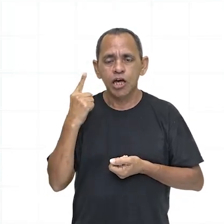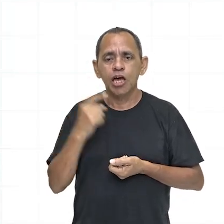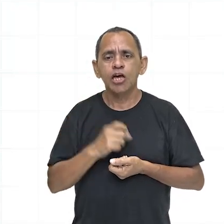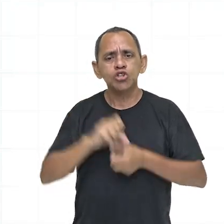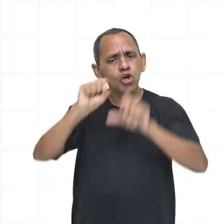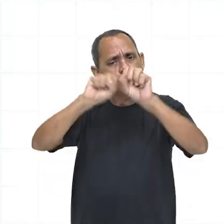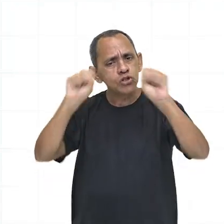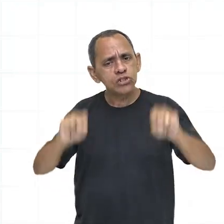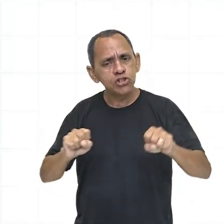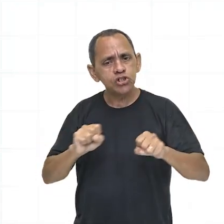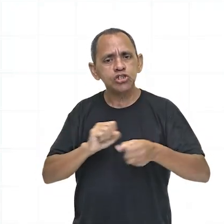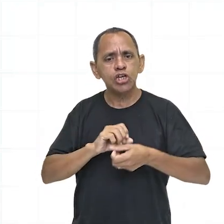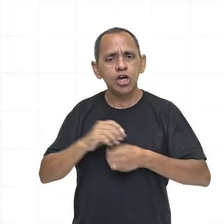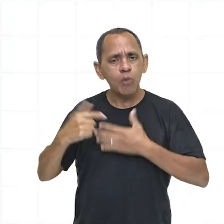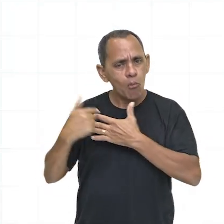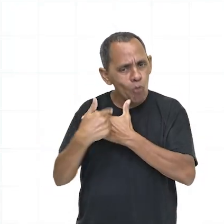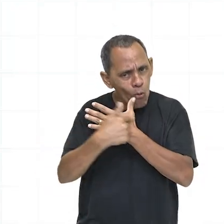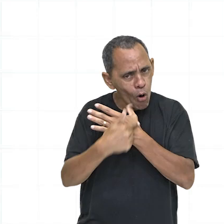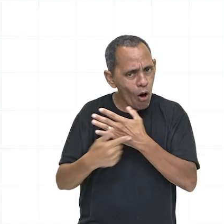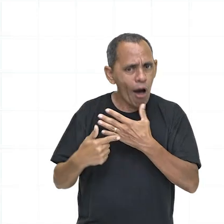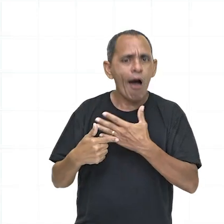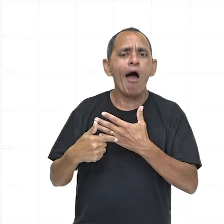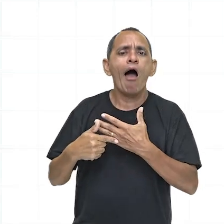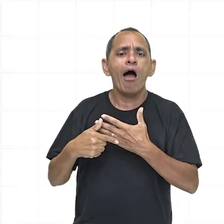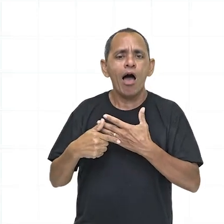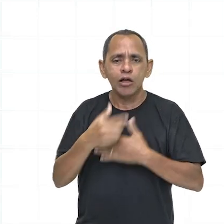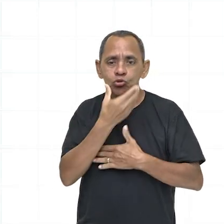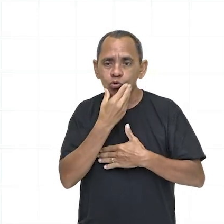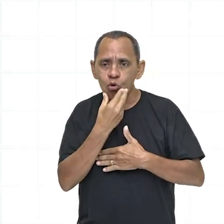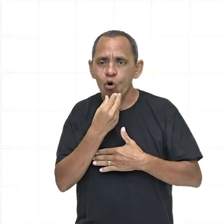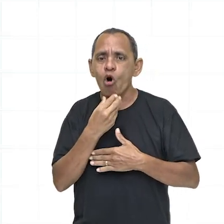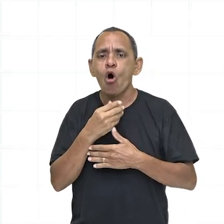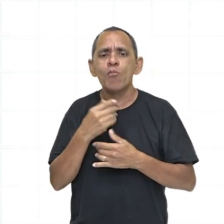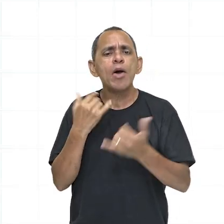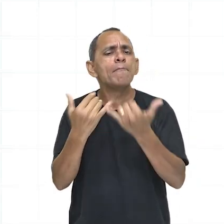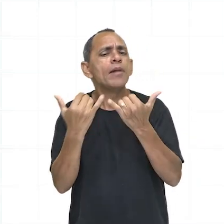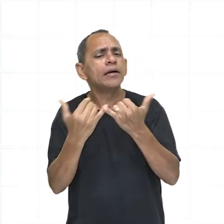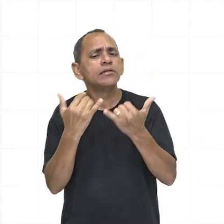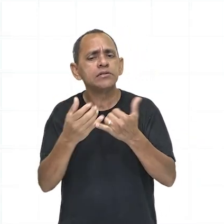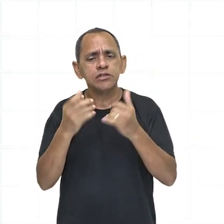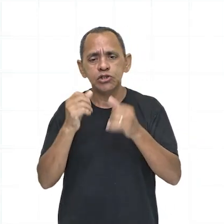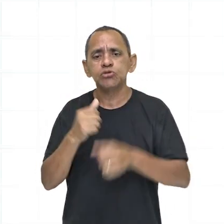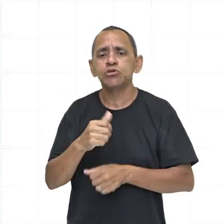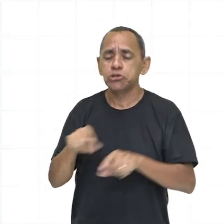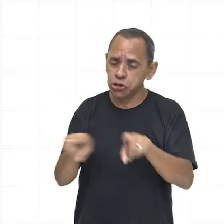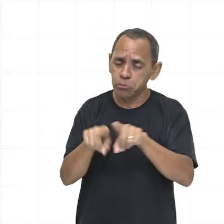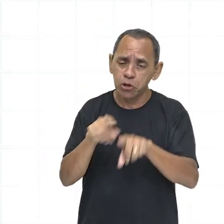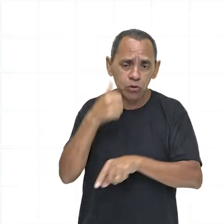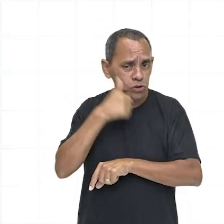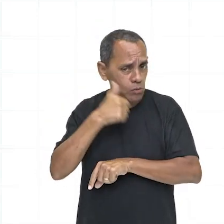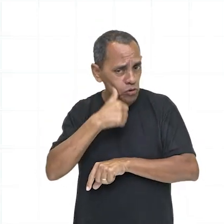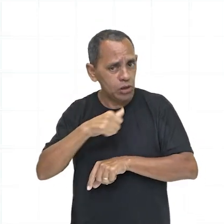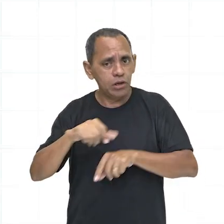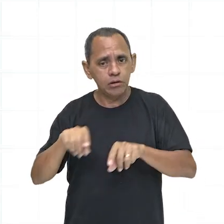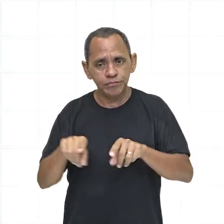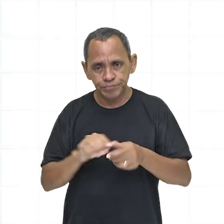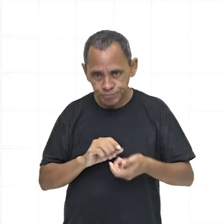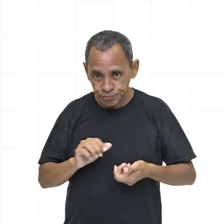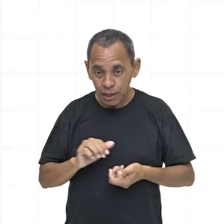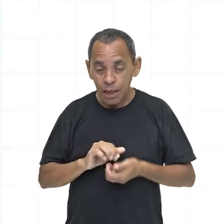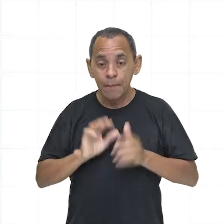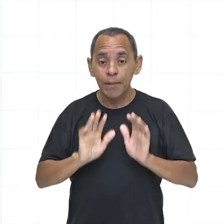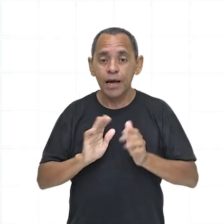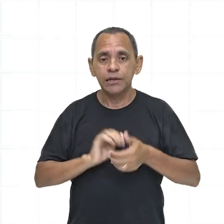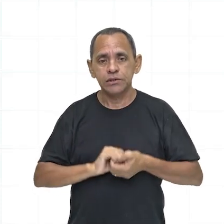endócrino masculino, que é muito parecido com o feminino, tá? Não vai mudar,